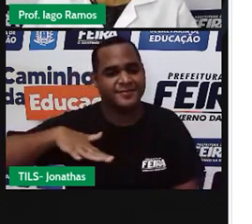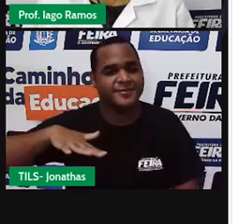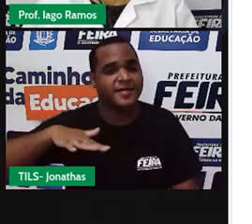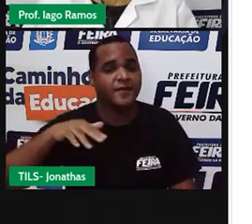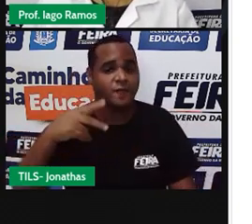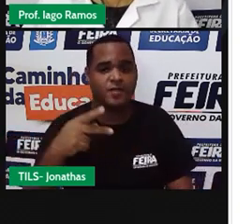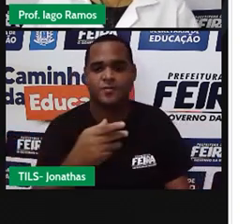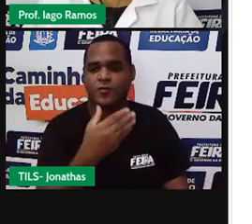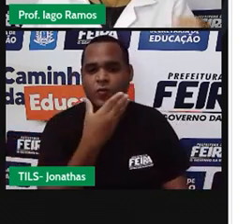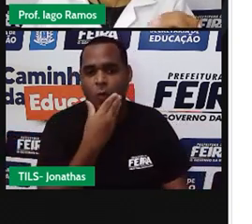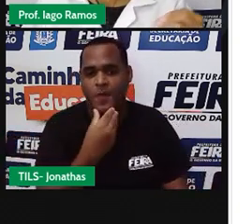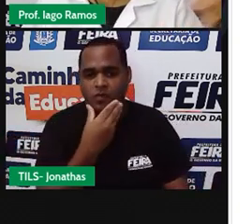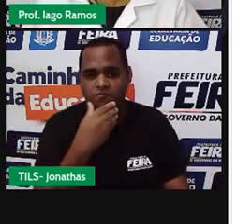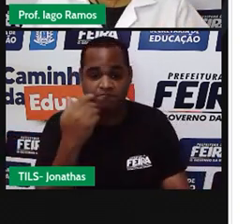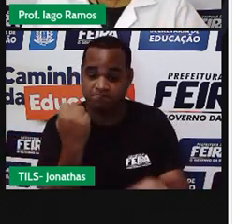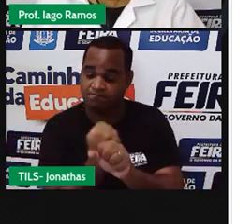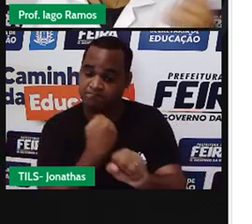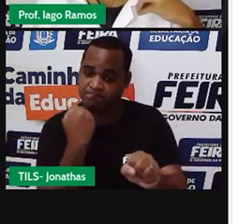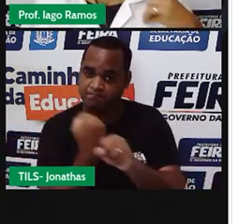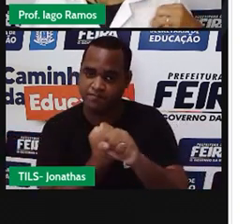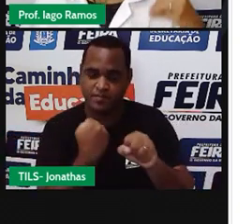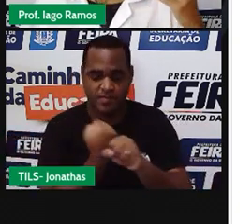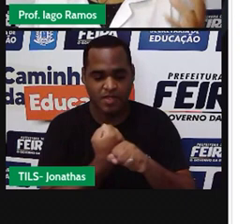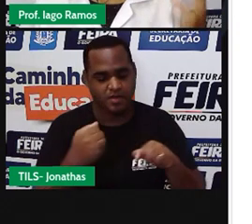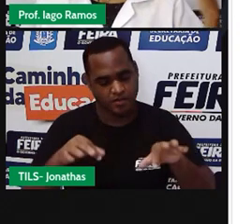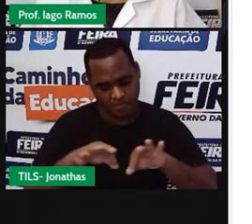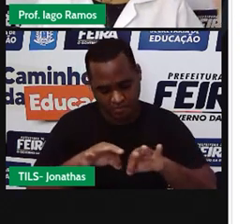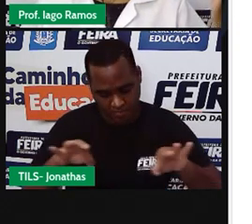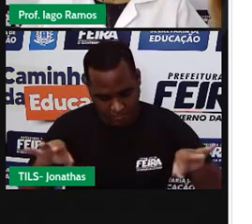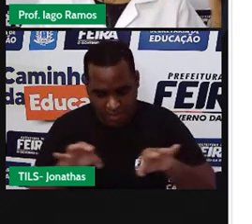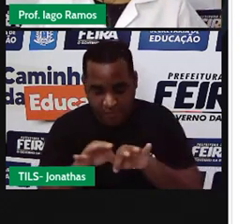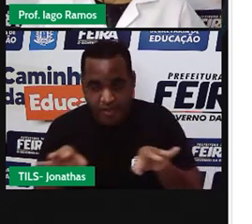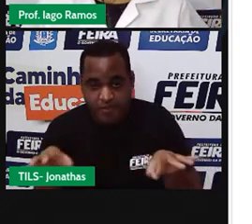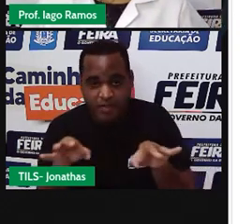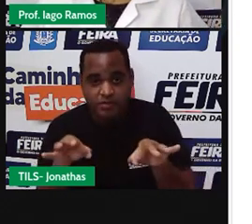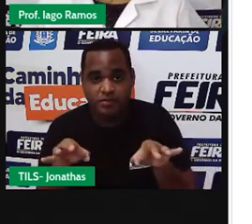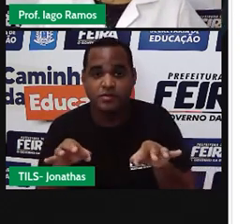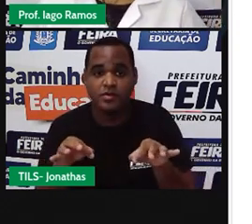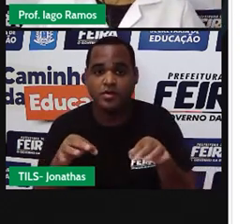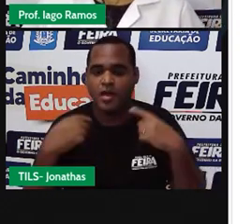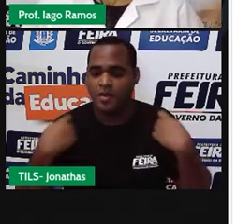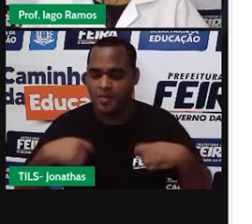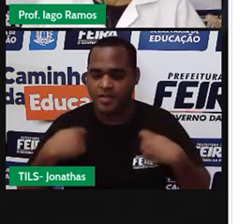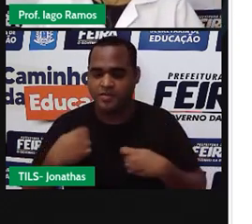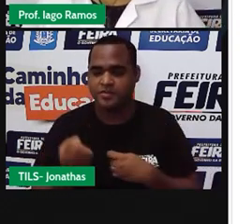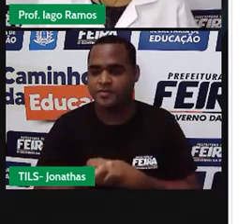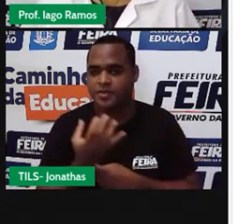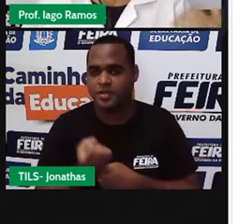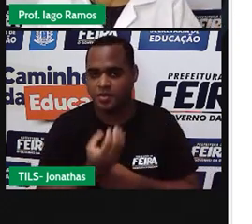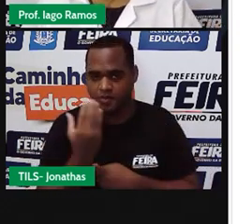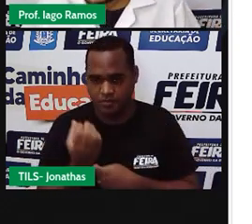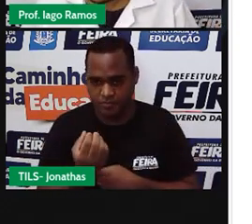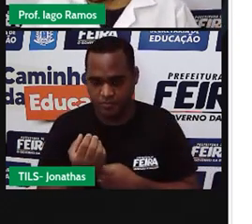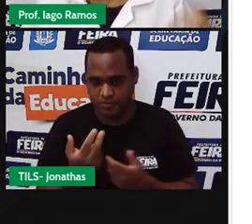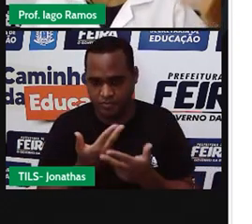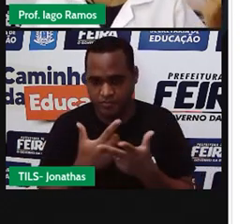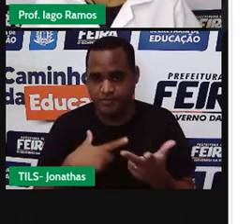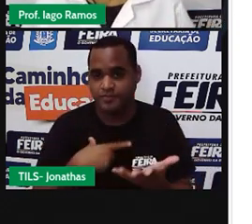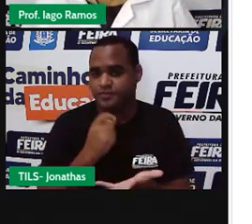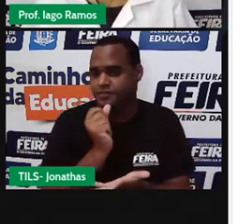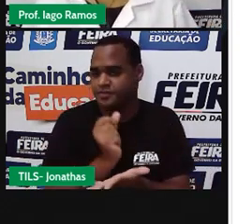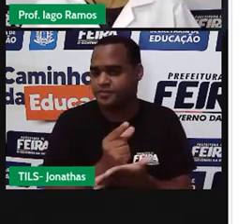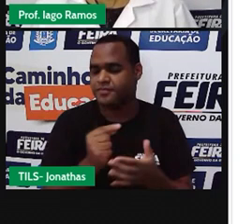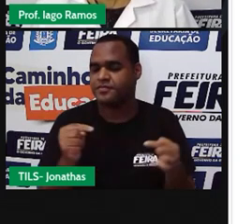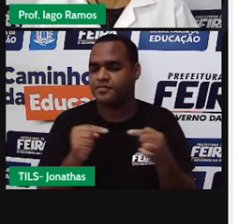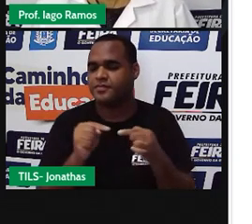quando o pedreiro vai fazer isso ele mede o chão e diz ali a quantidade de metros quadrados que deve ser comprado de piso